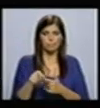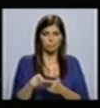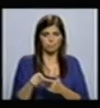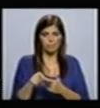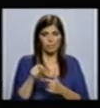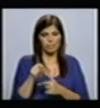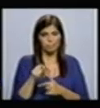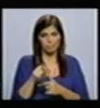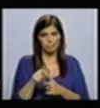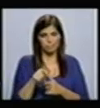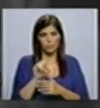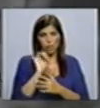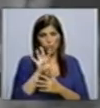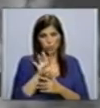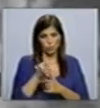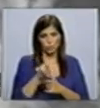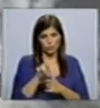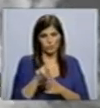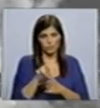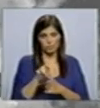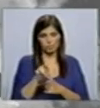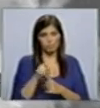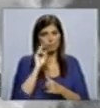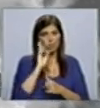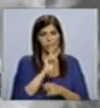High Resolution Imaging Science Experiment, e aquilo que nós